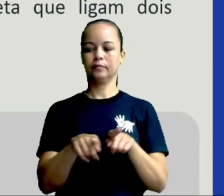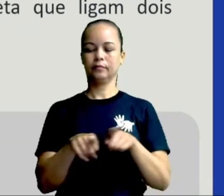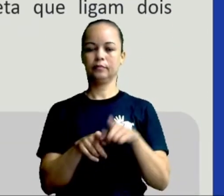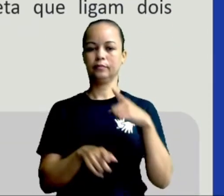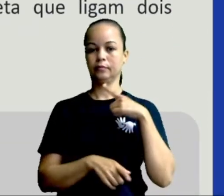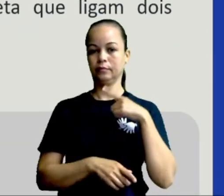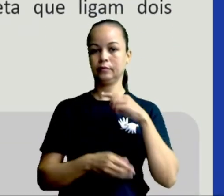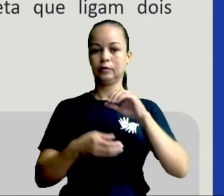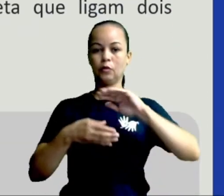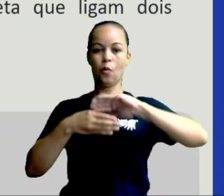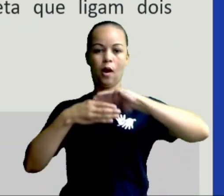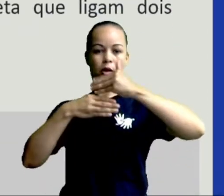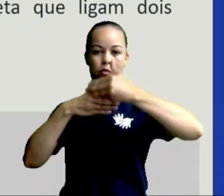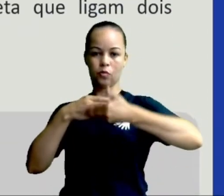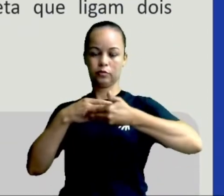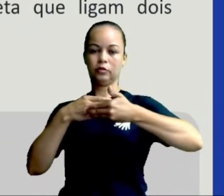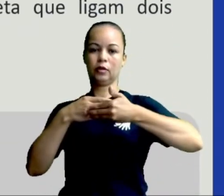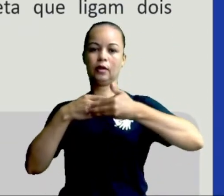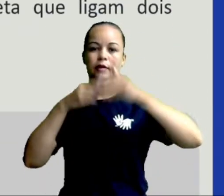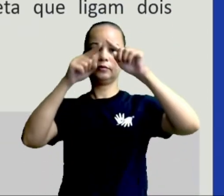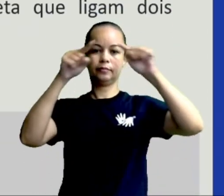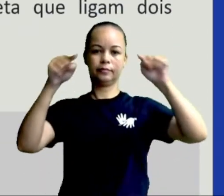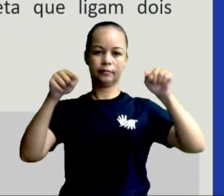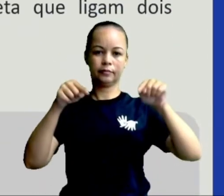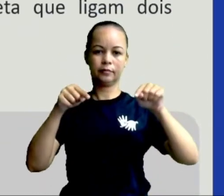ângulo externo, que ele